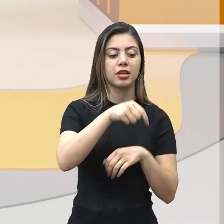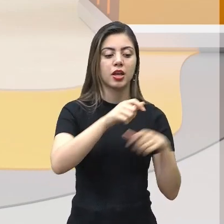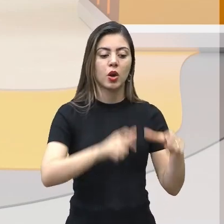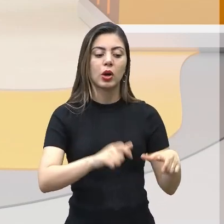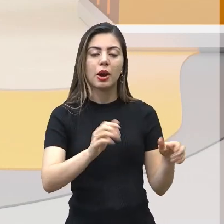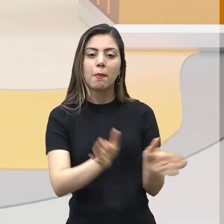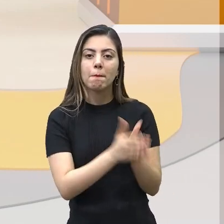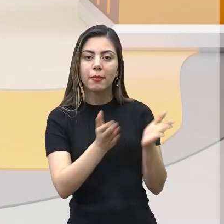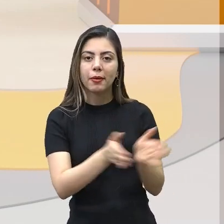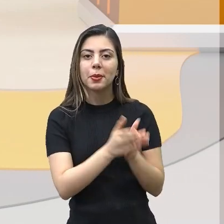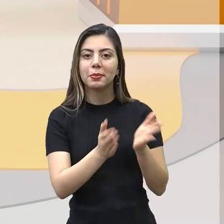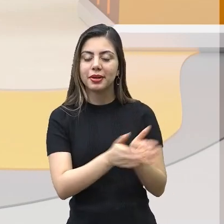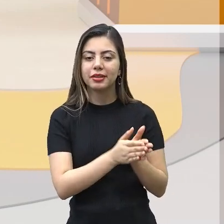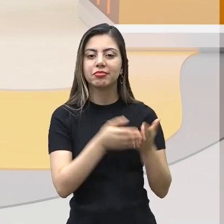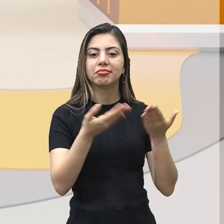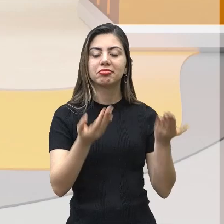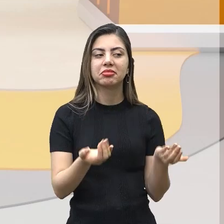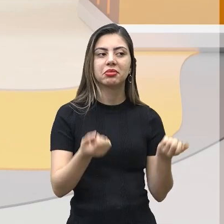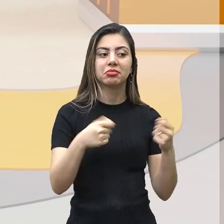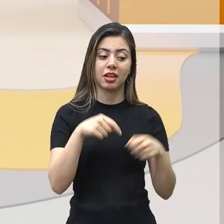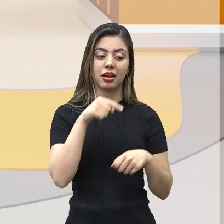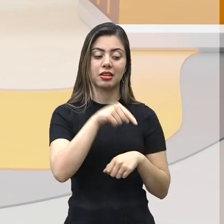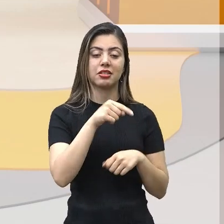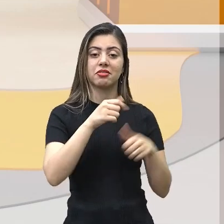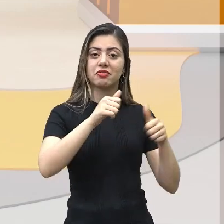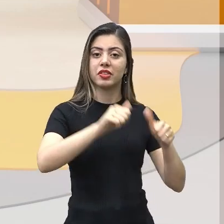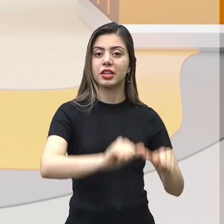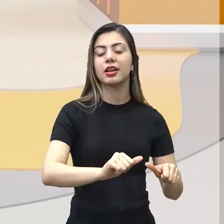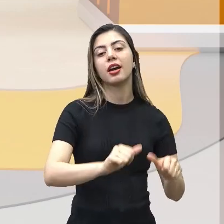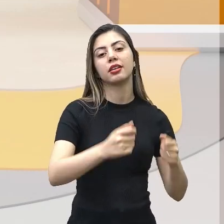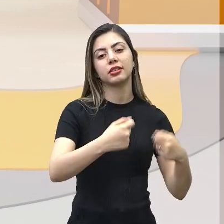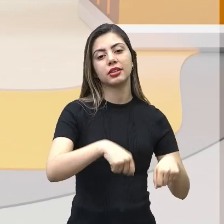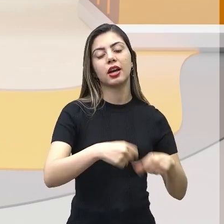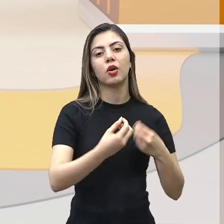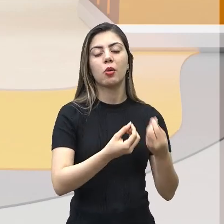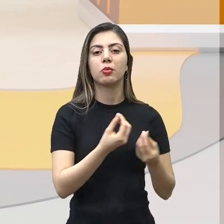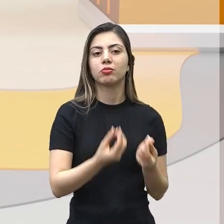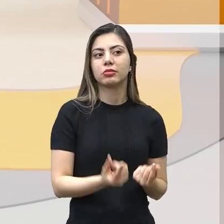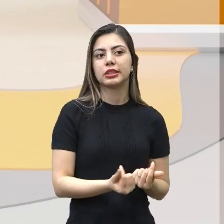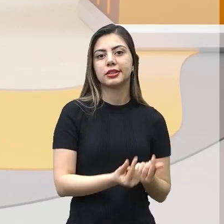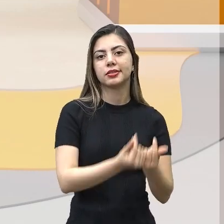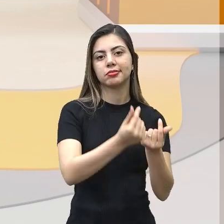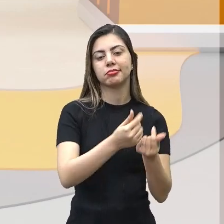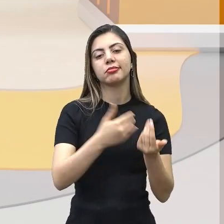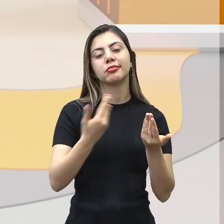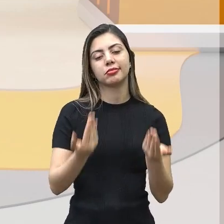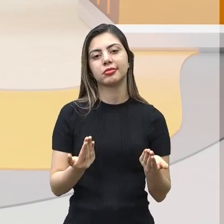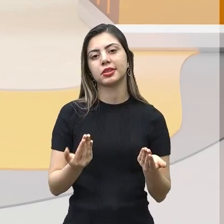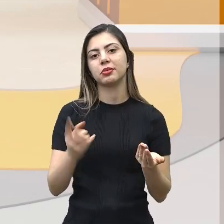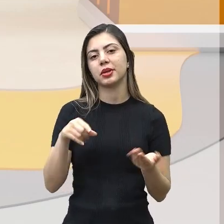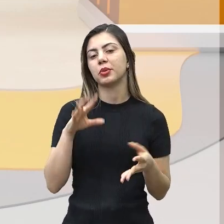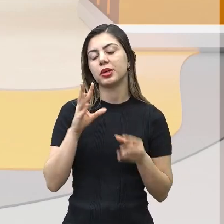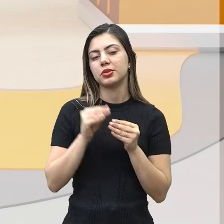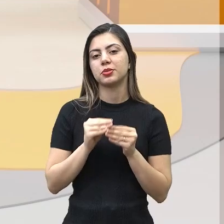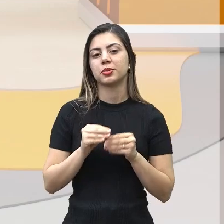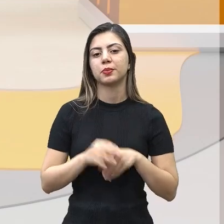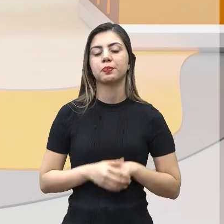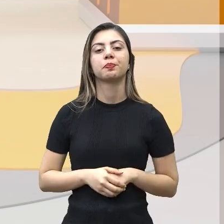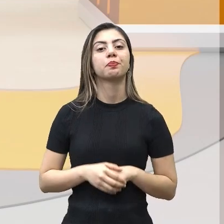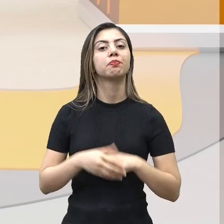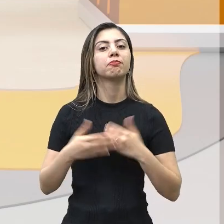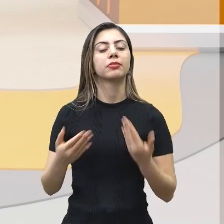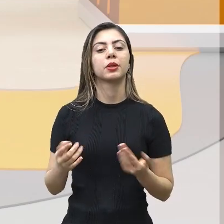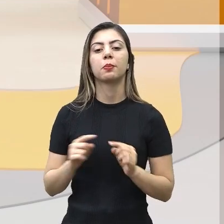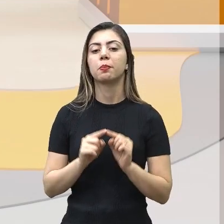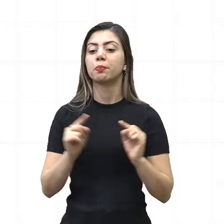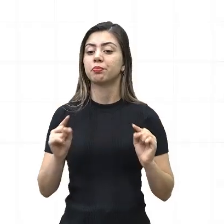mais pobre, né? E vão se instalar ali e vão gerar lucro também a partir dali. É basicamente assim que funciona. Mesmo assim,